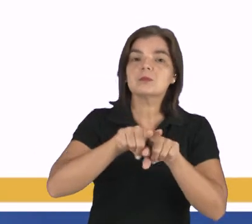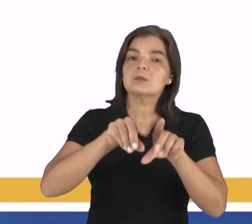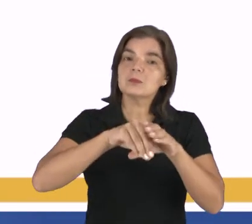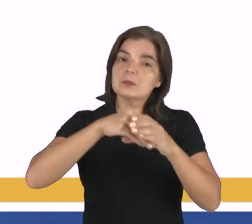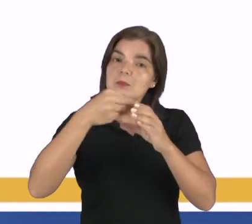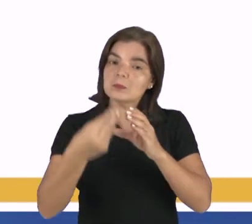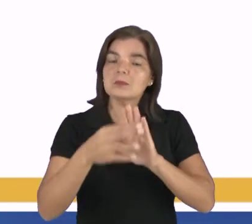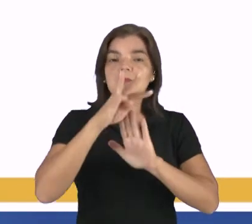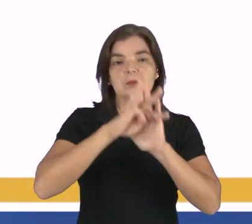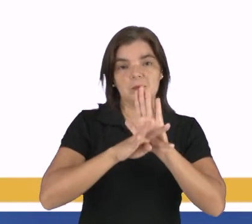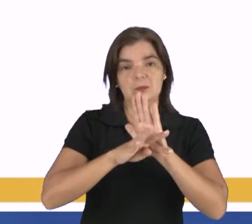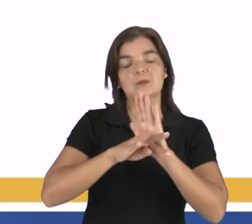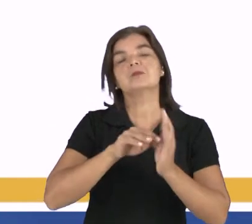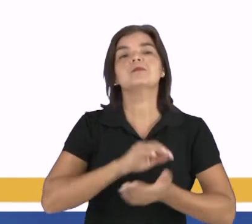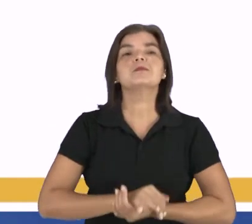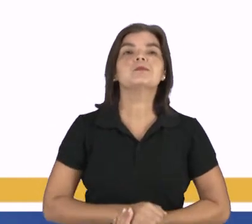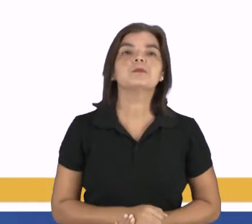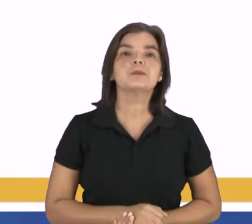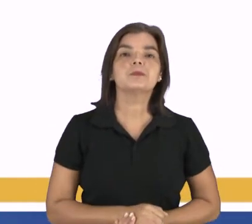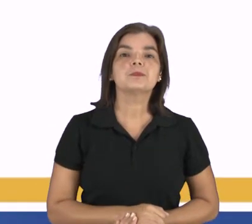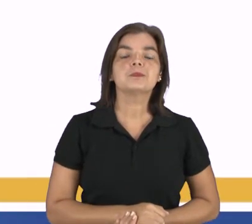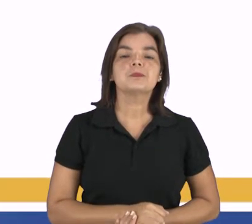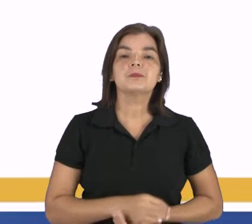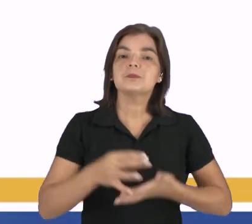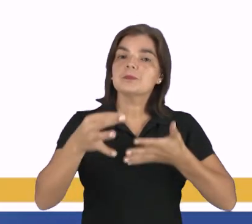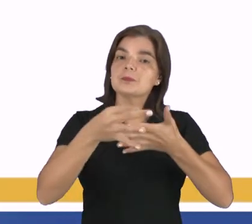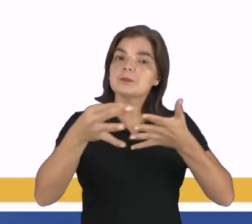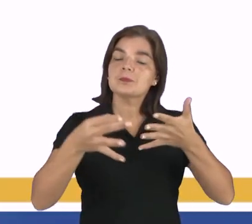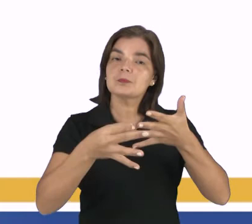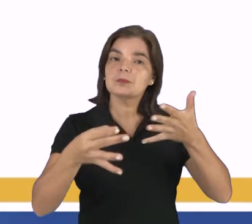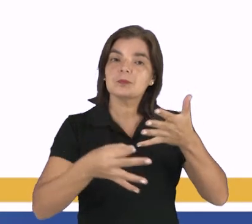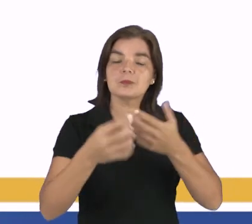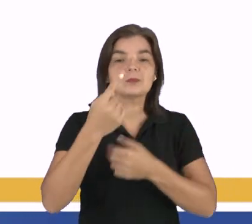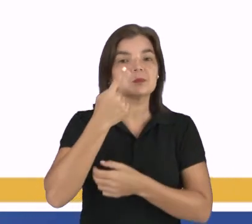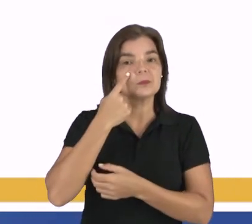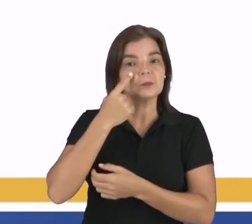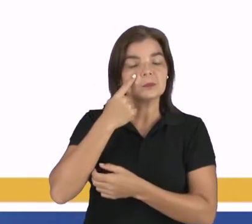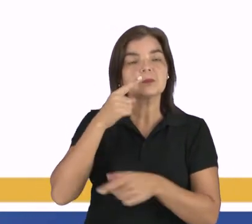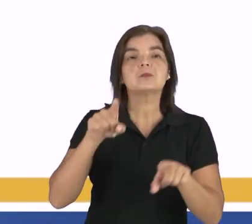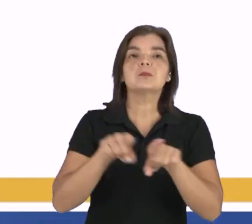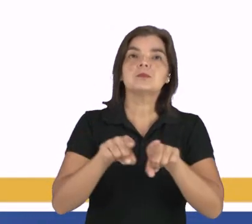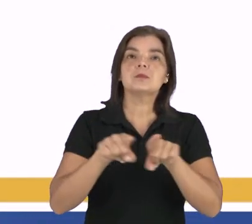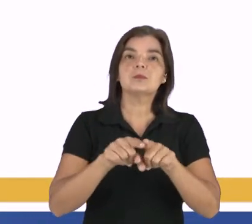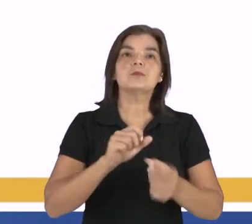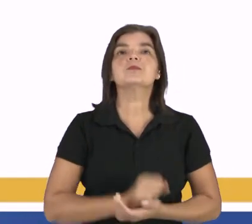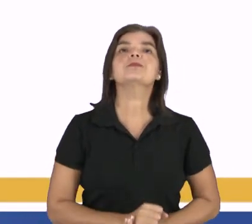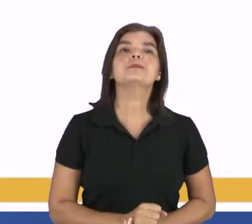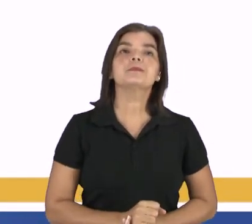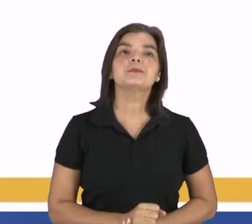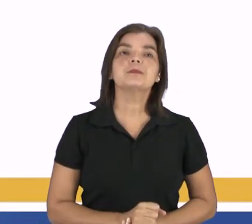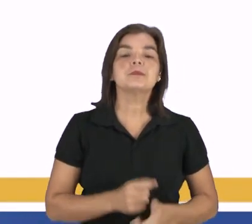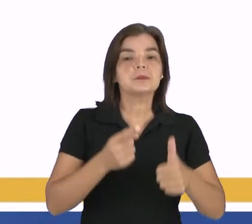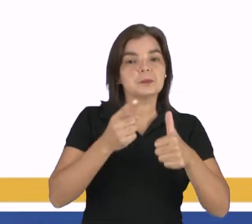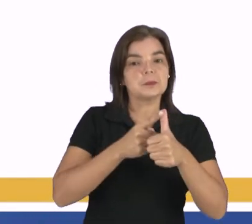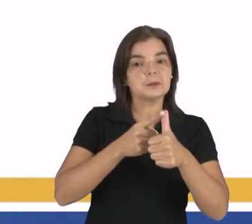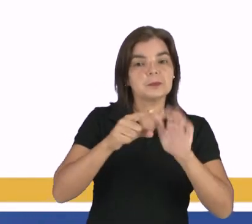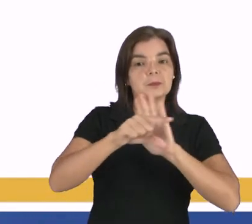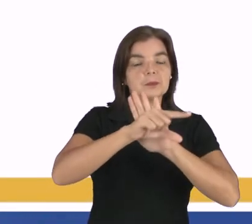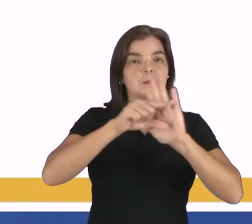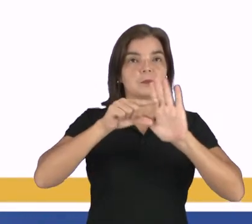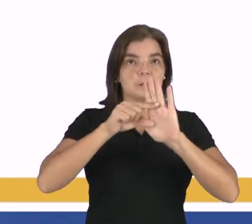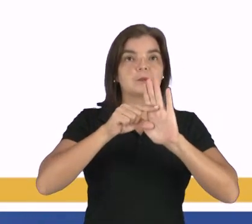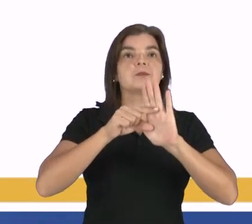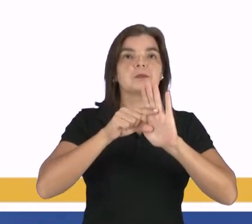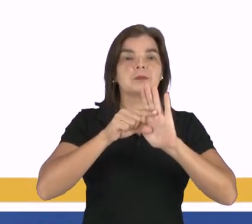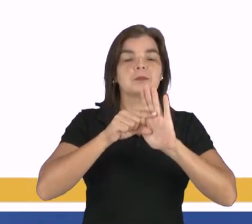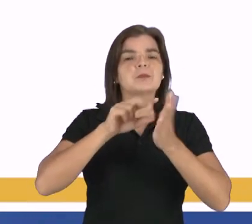externa no texto. Então, vamos aqui a alguns aspectos que o Roberto Pompeu de Toledo se utilizou. Na primeira